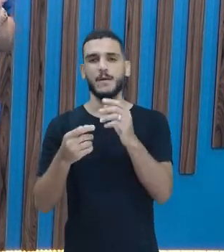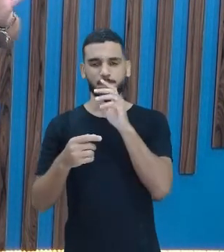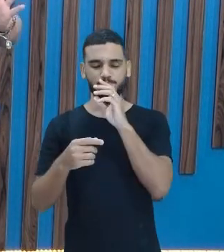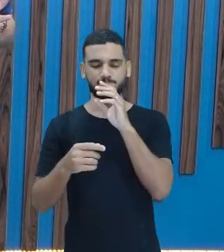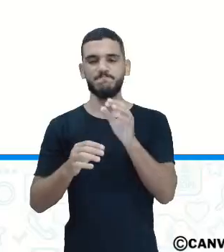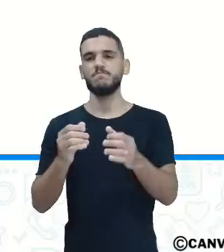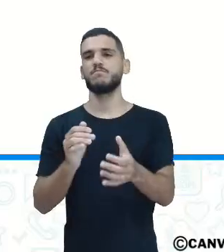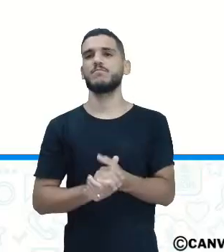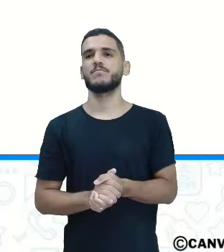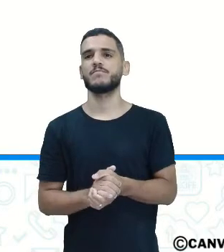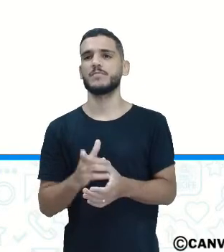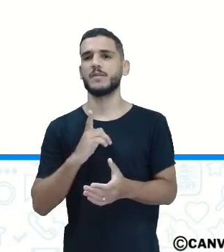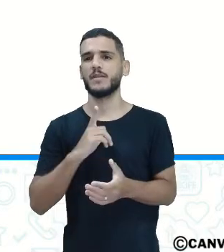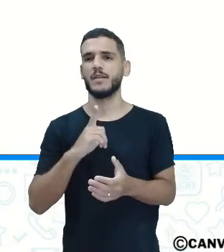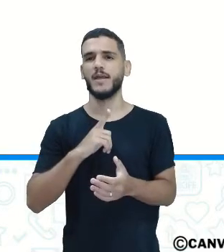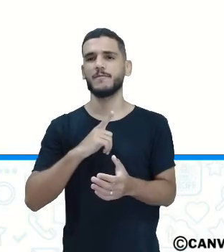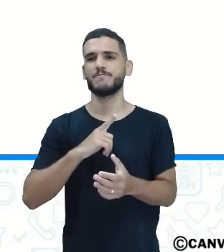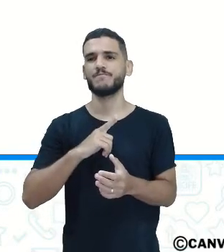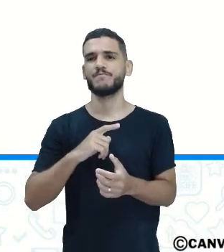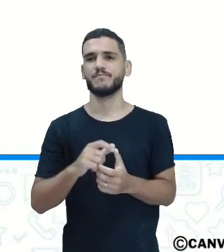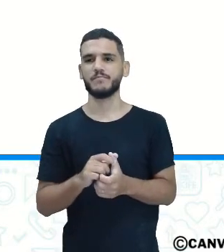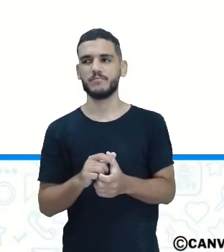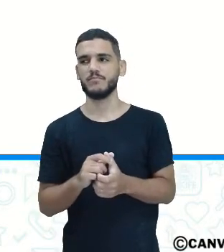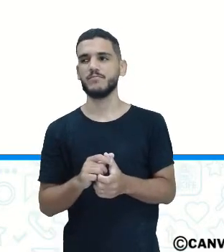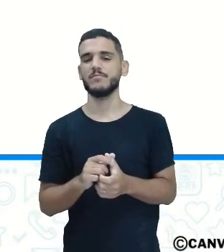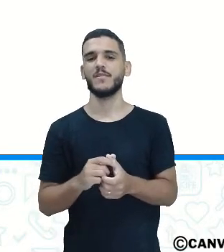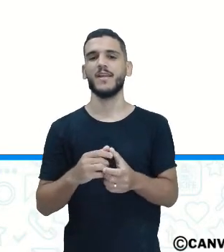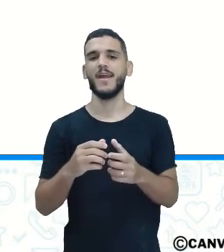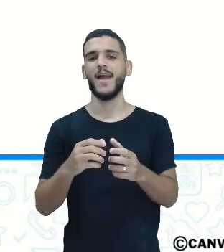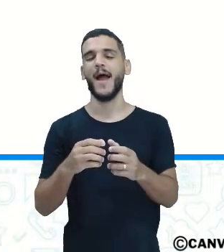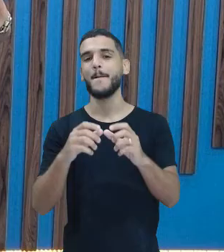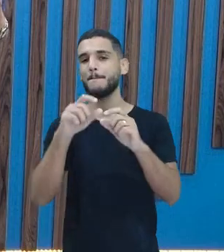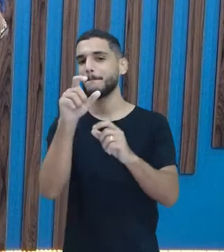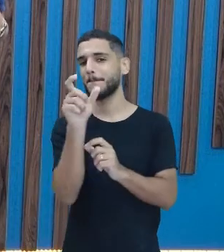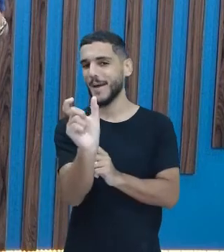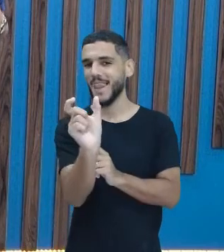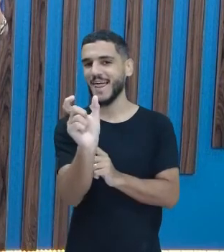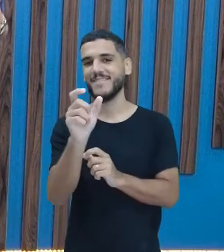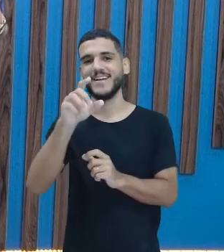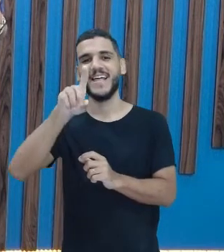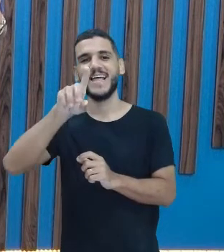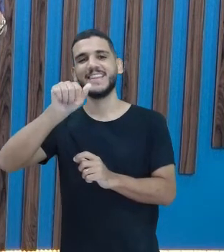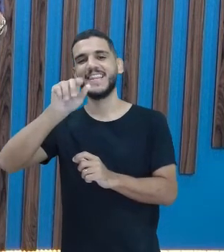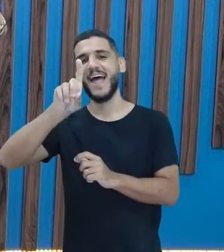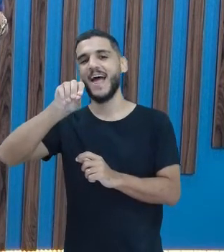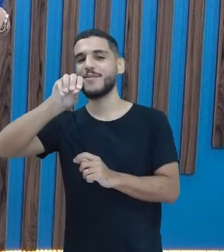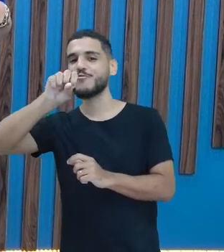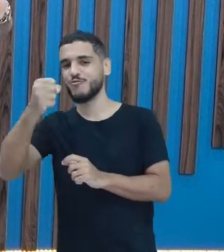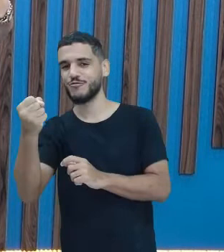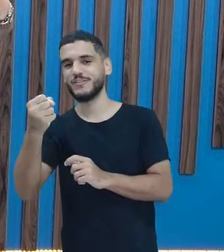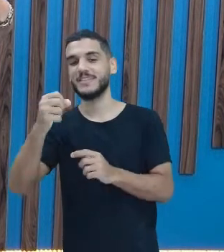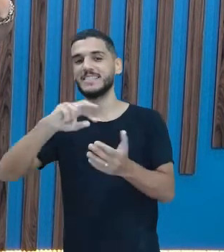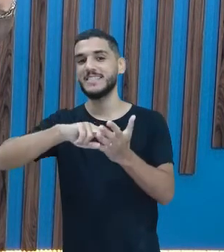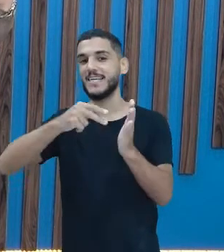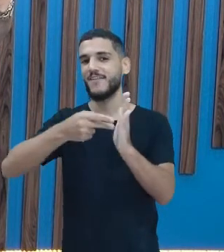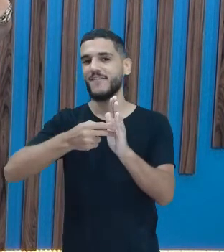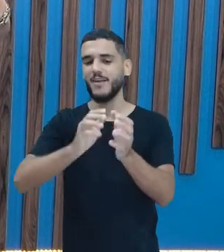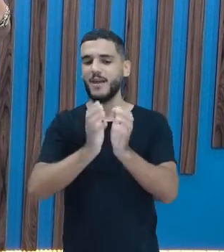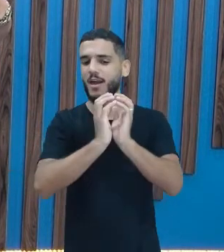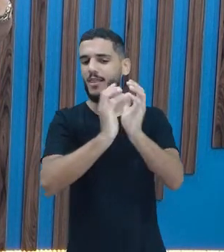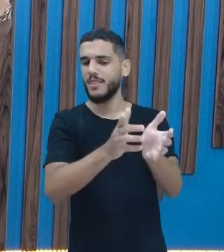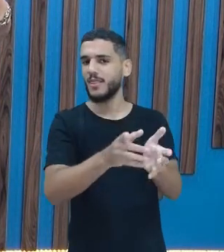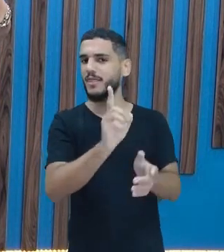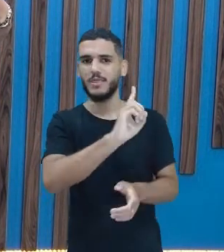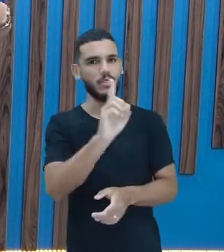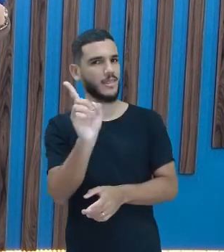ó, um dadozinho ali para representar os dados. Mas quando eu falo de dados nessa situação aí, coleta e